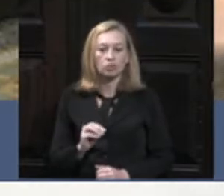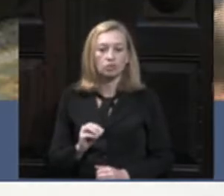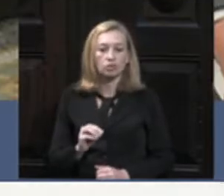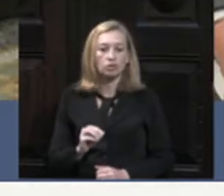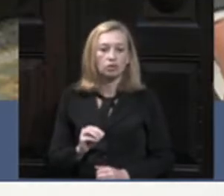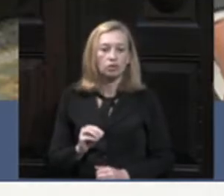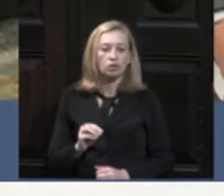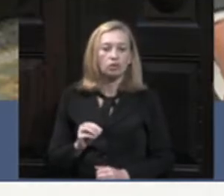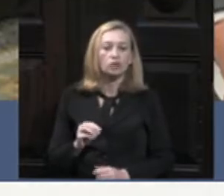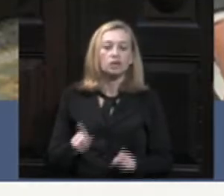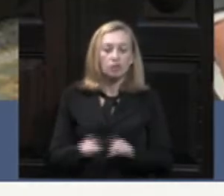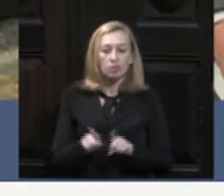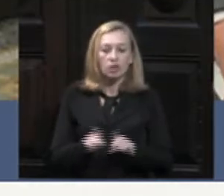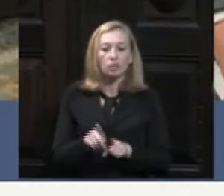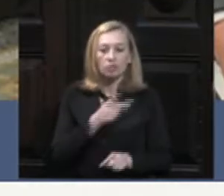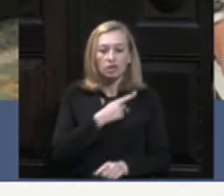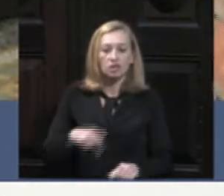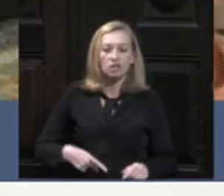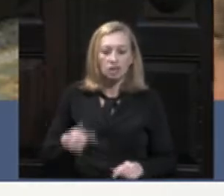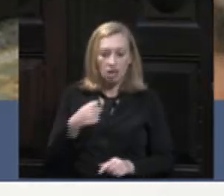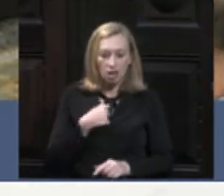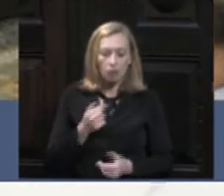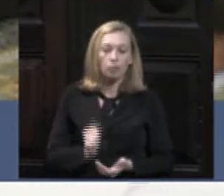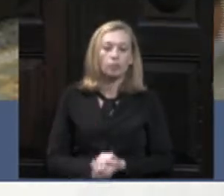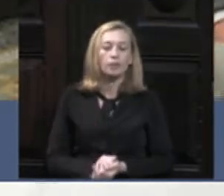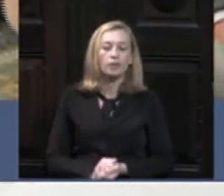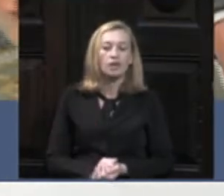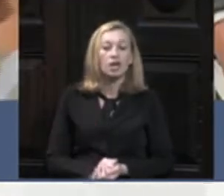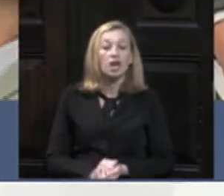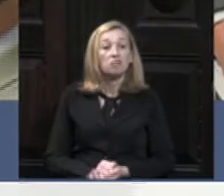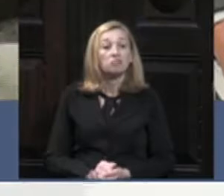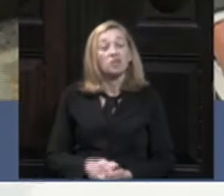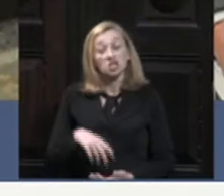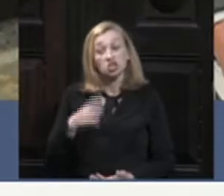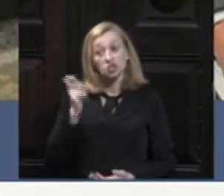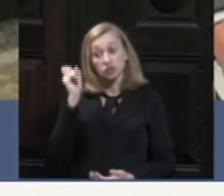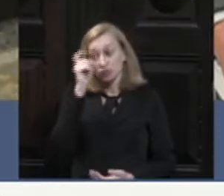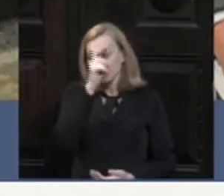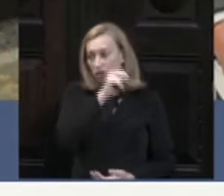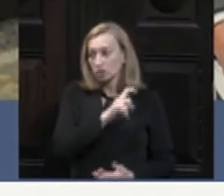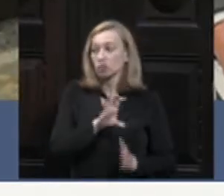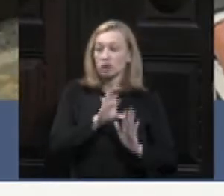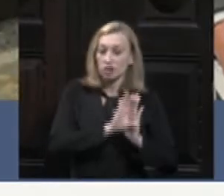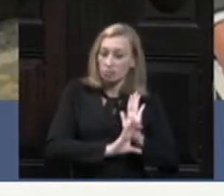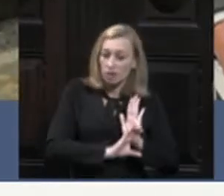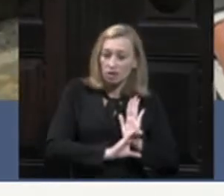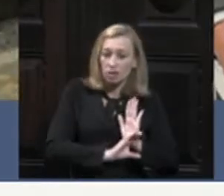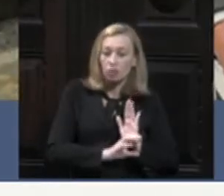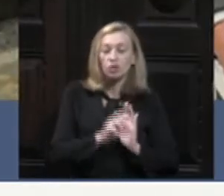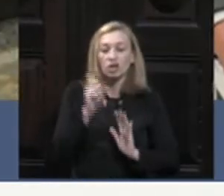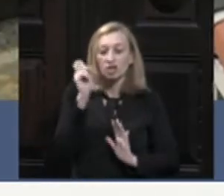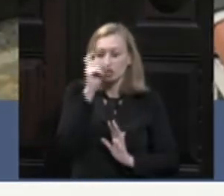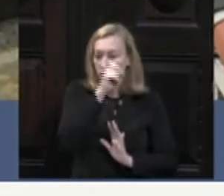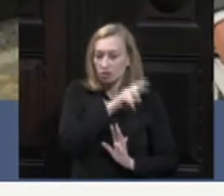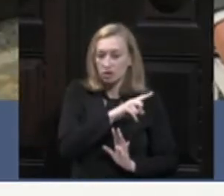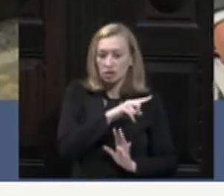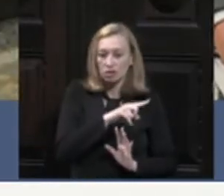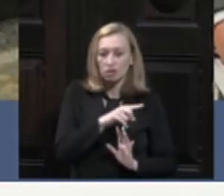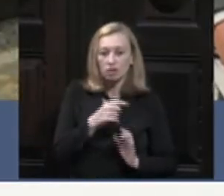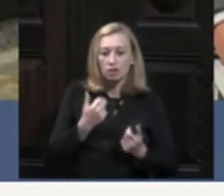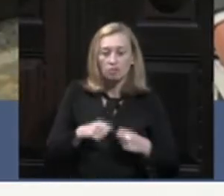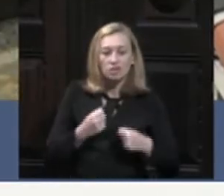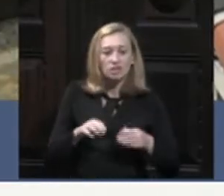É duro perceber, inclusive com as emendas, que o que é preciso mesmo, senhor presidente, é acabar com as